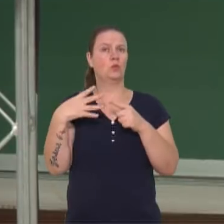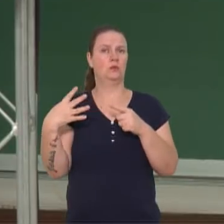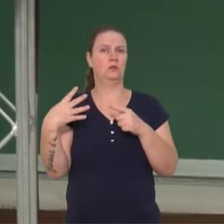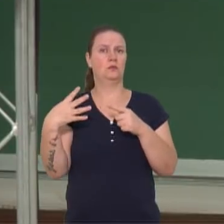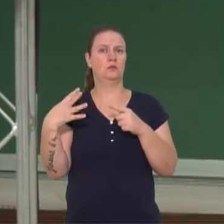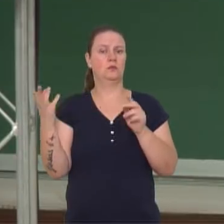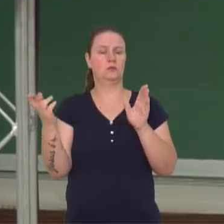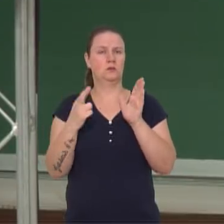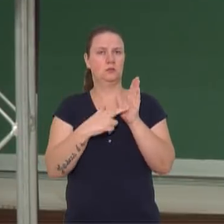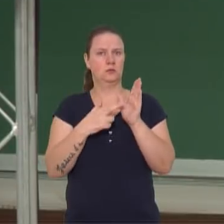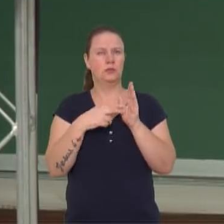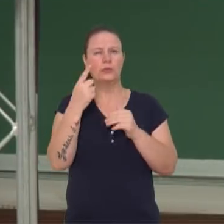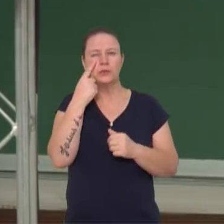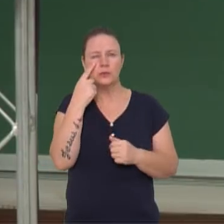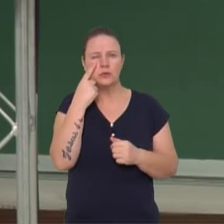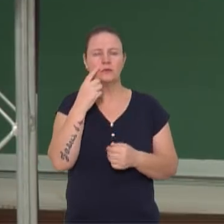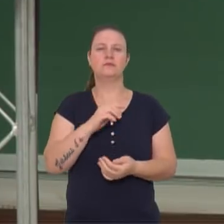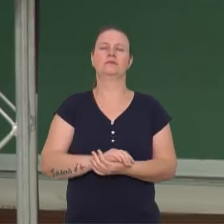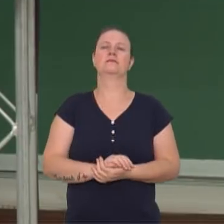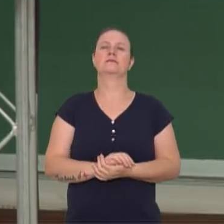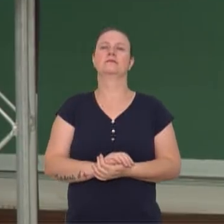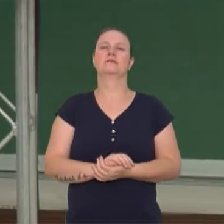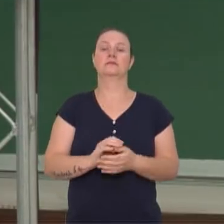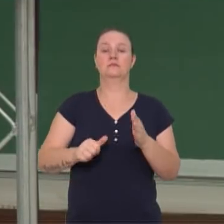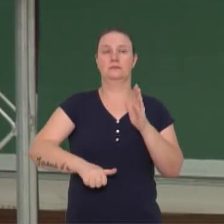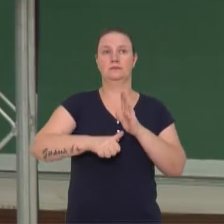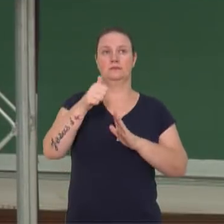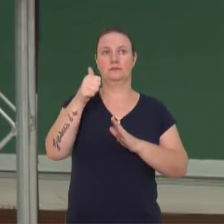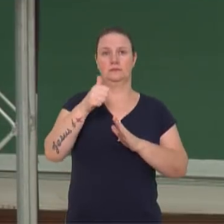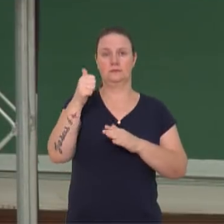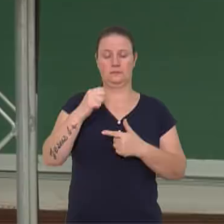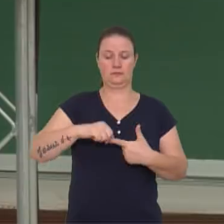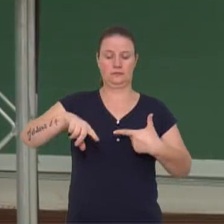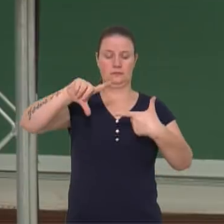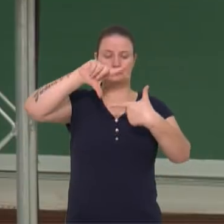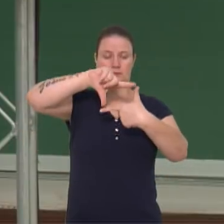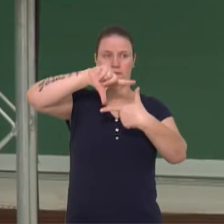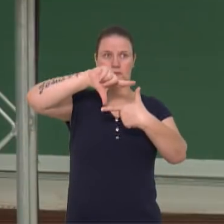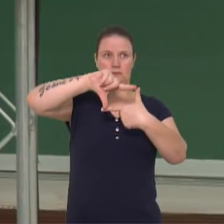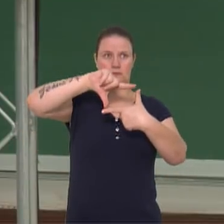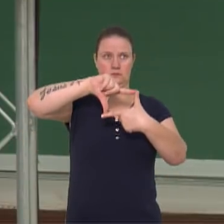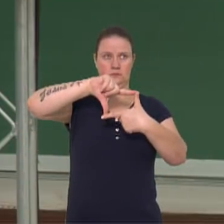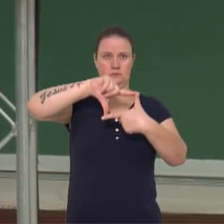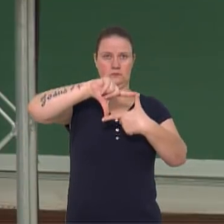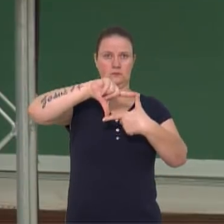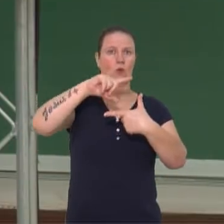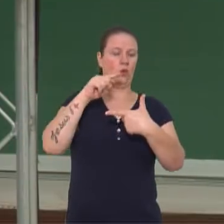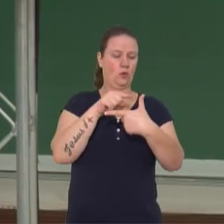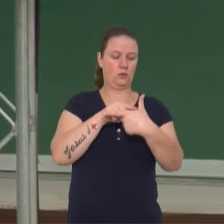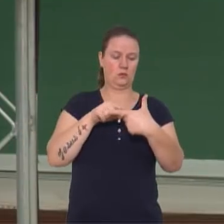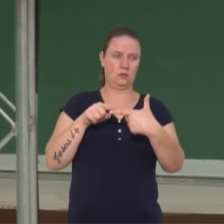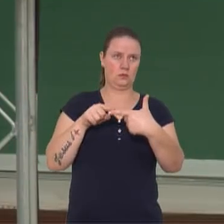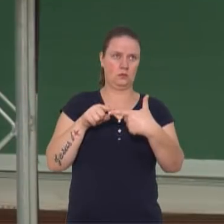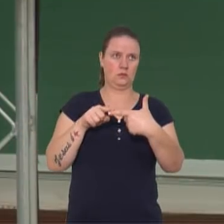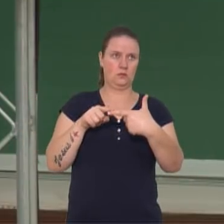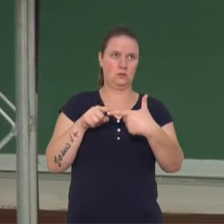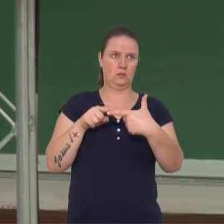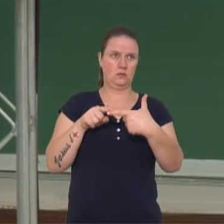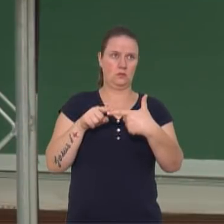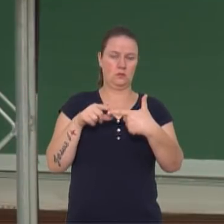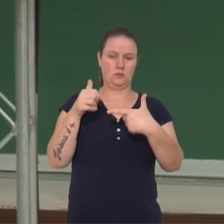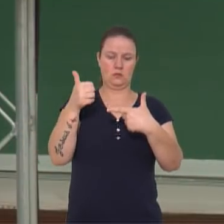retângulo. Vamos ver então? Então, a primeira coisa é o perímetro do retângulo. O retângulo não mede 7,7